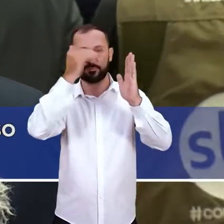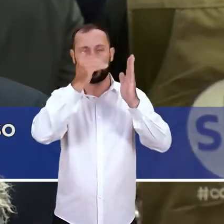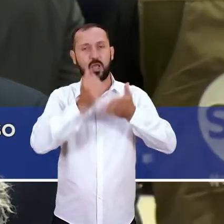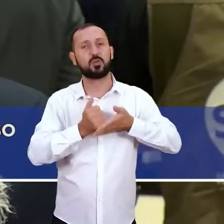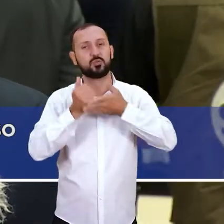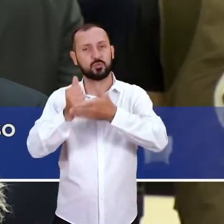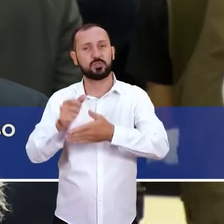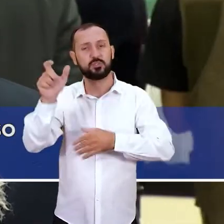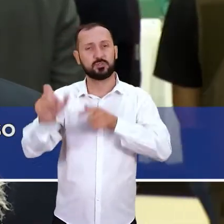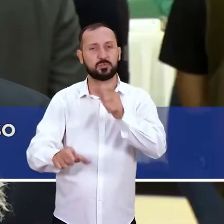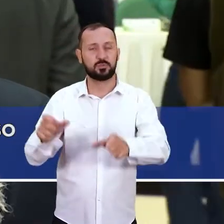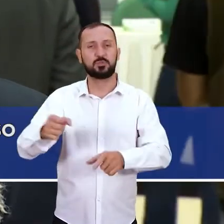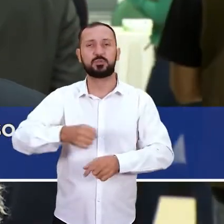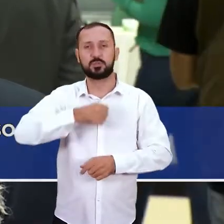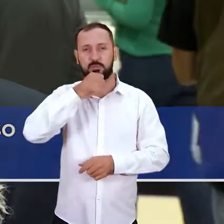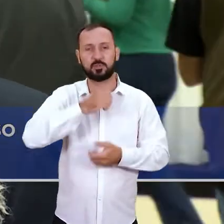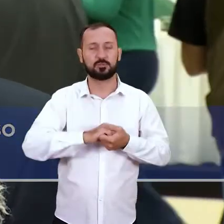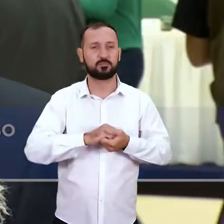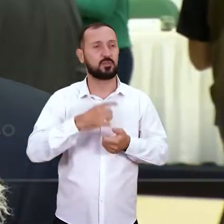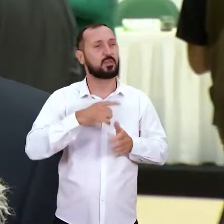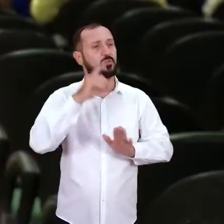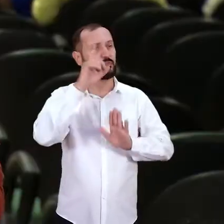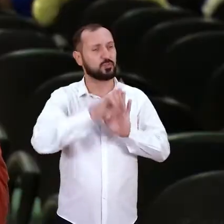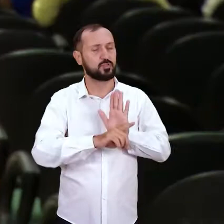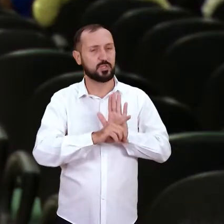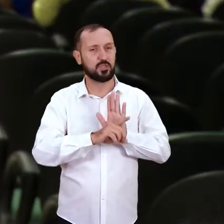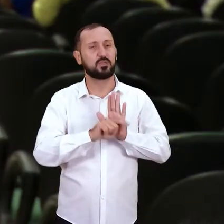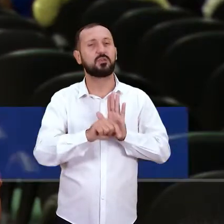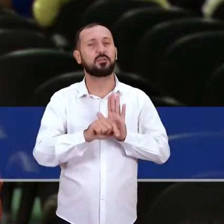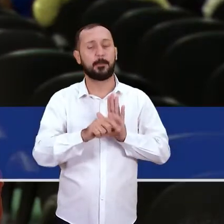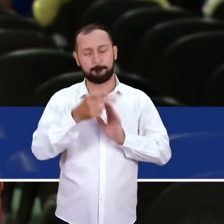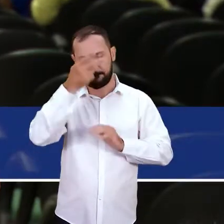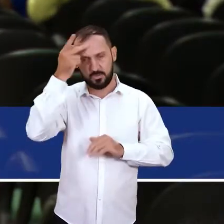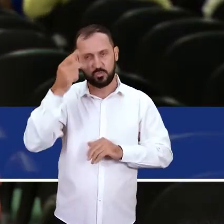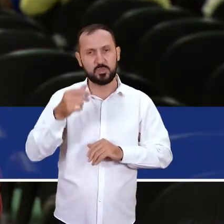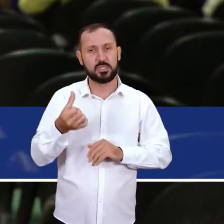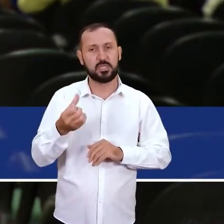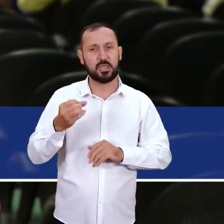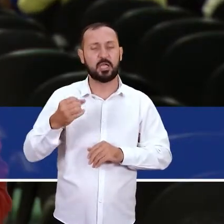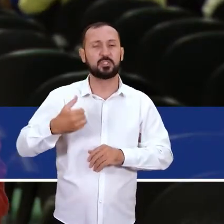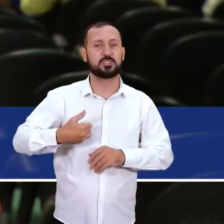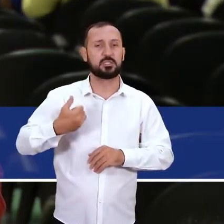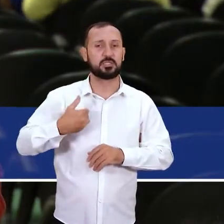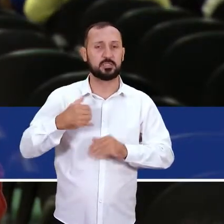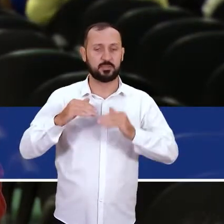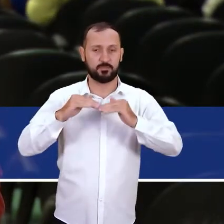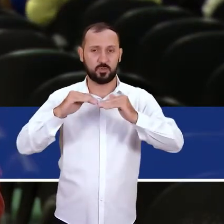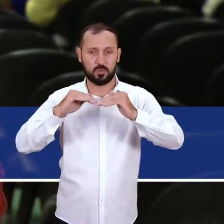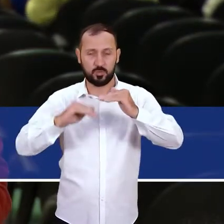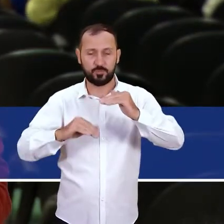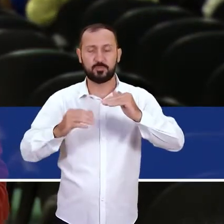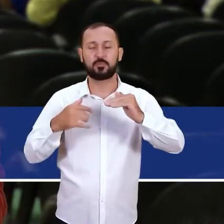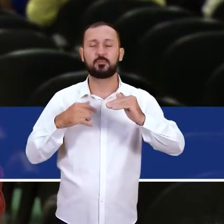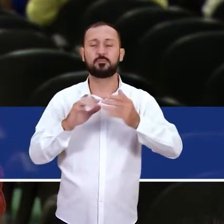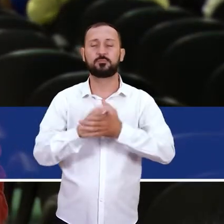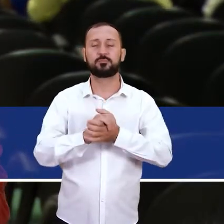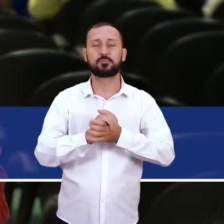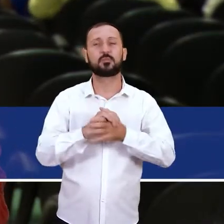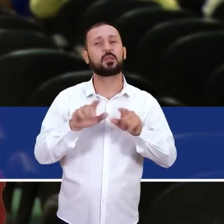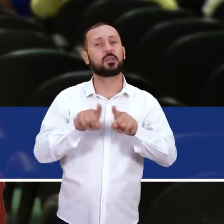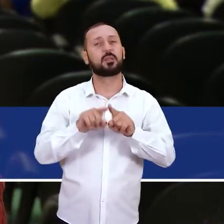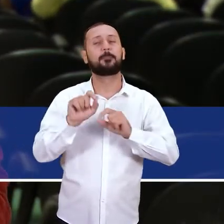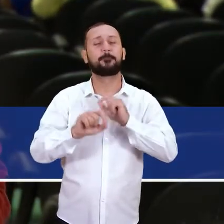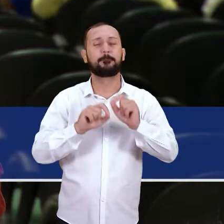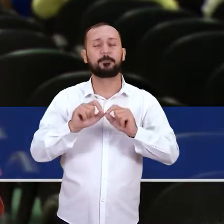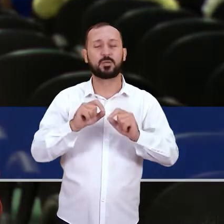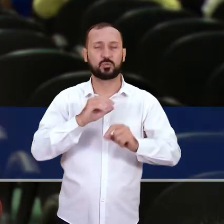a legislação a favor da pessoa idosa. Tem direito ao benefício toda pessoa com 60 anos de idade e com renda mínima